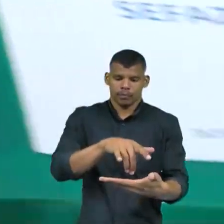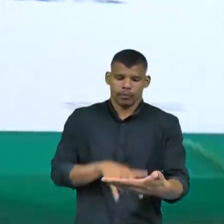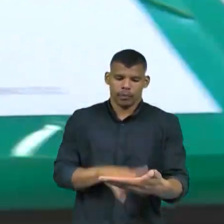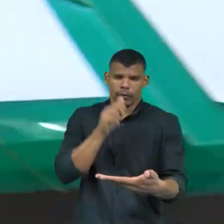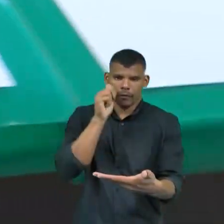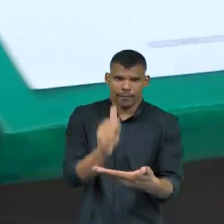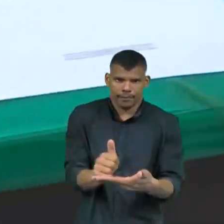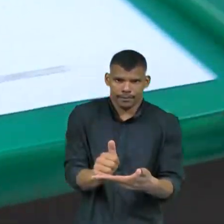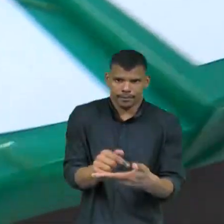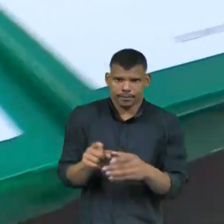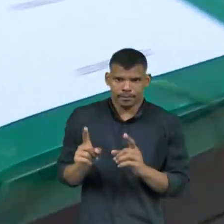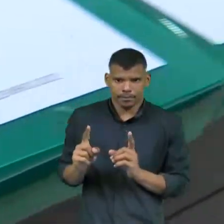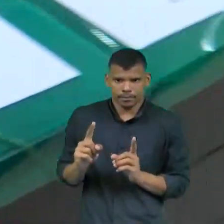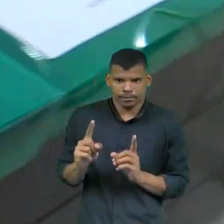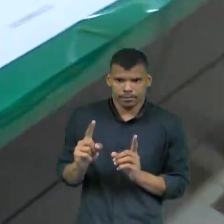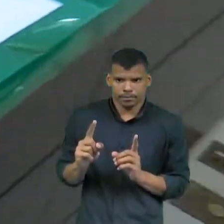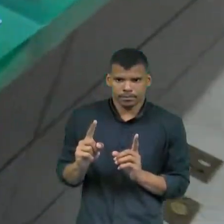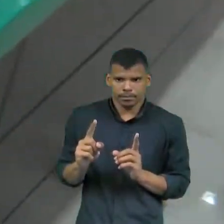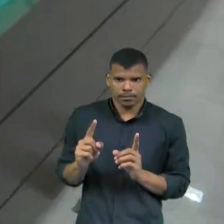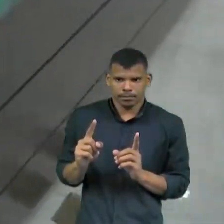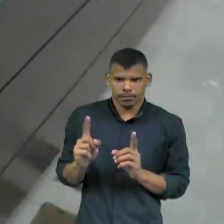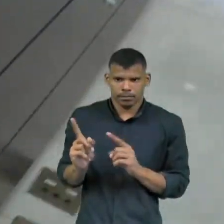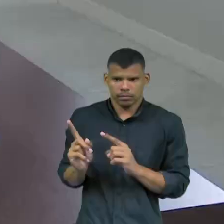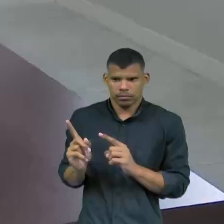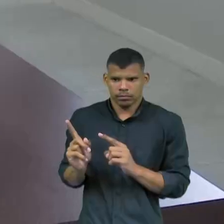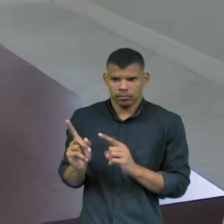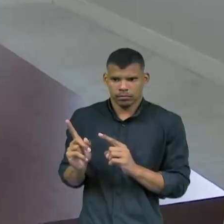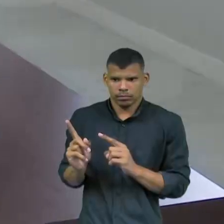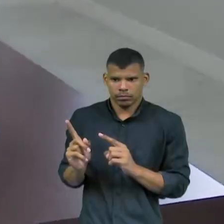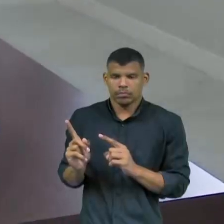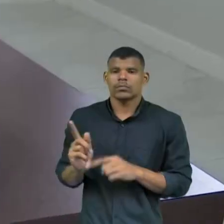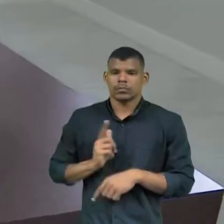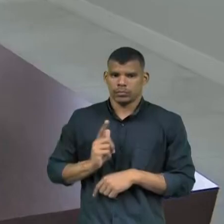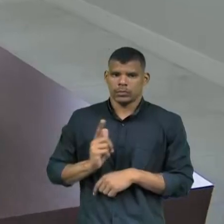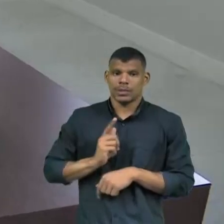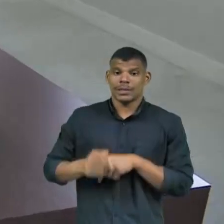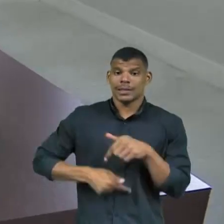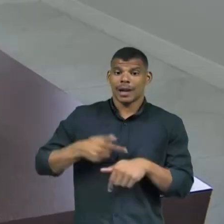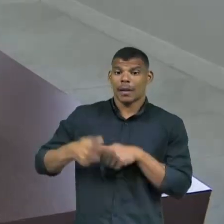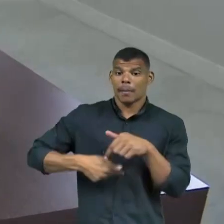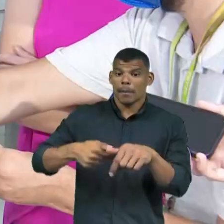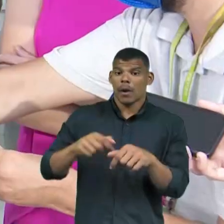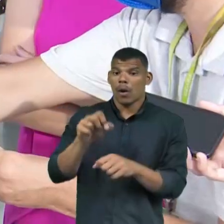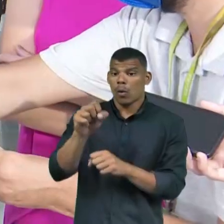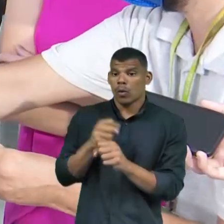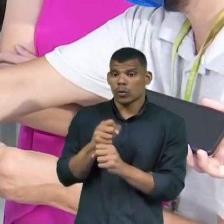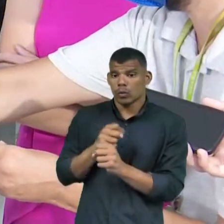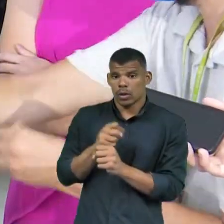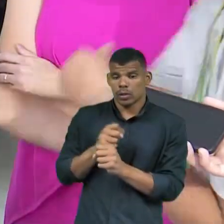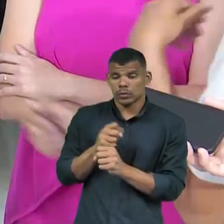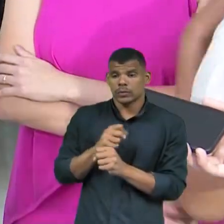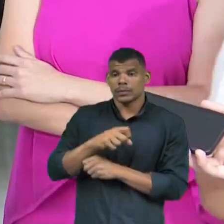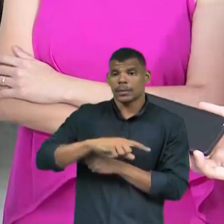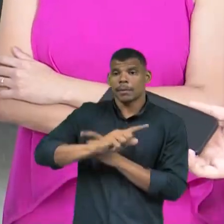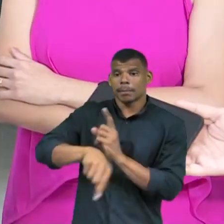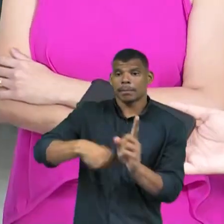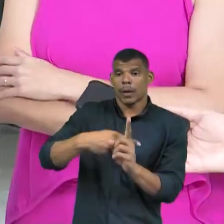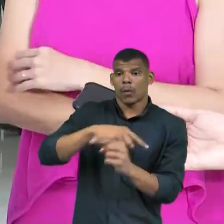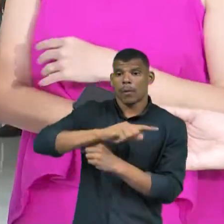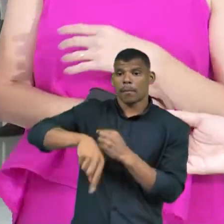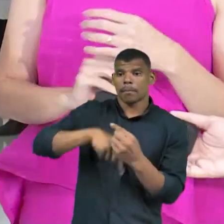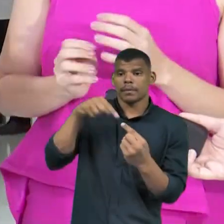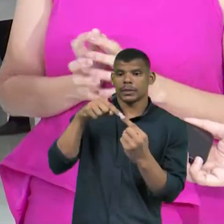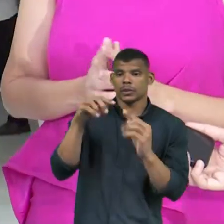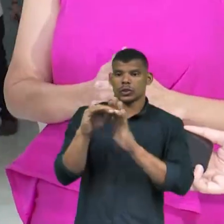trabalhos realizados ao longo dos quase 8 anos do governo, além de metas para a próxima gestão. Elmano de Freitas elogiou a